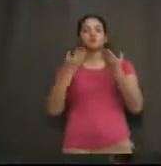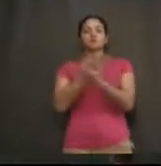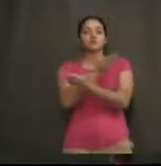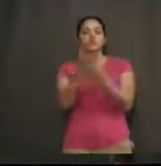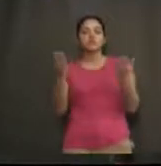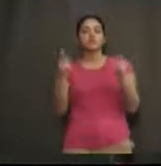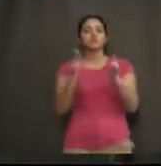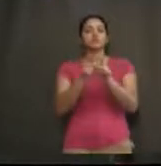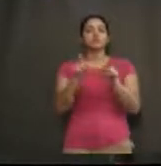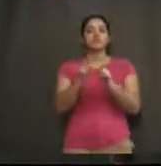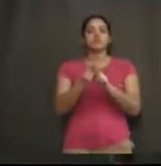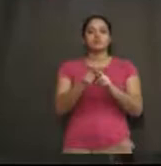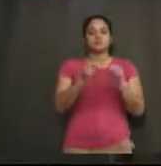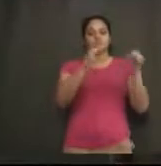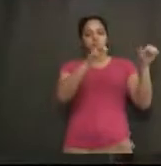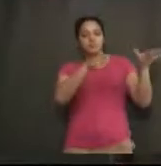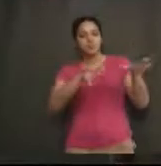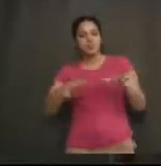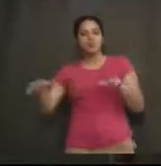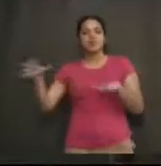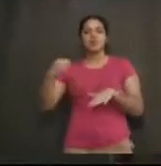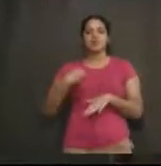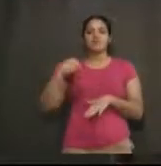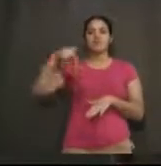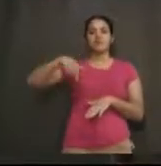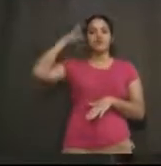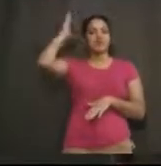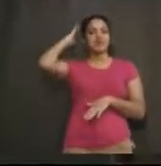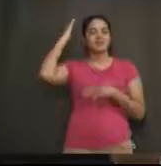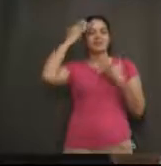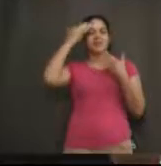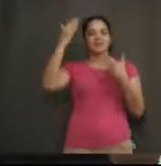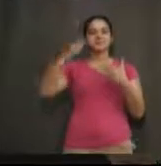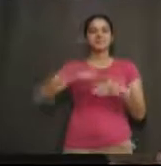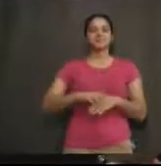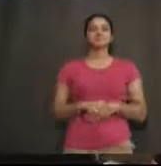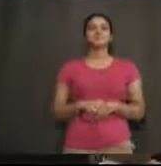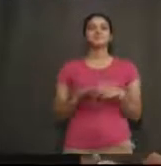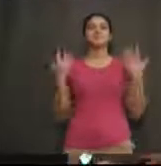uma excelente estada em Belém. Obrigada.